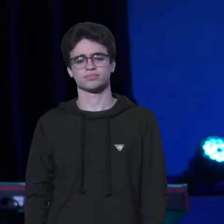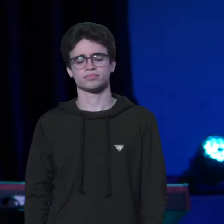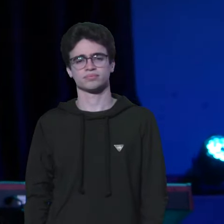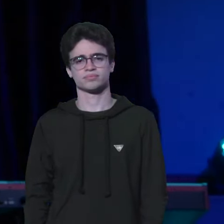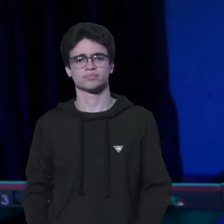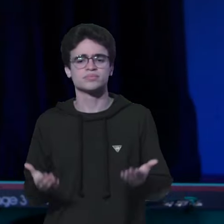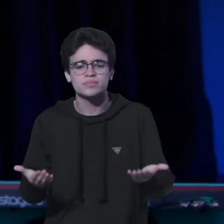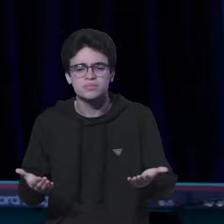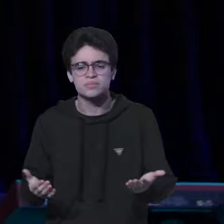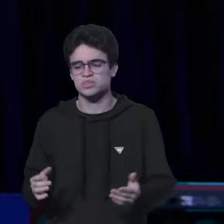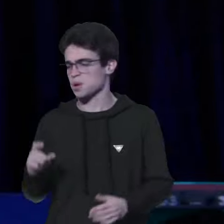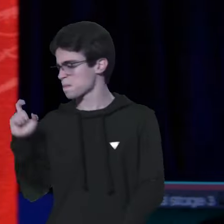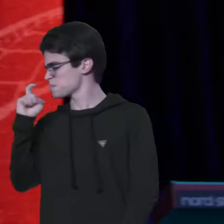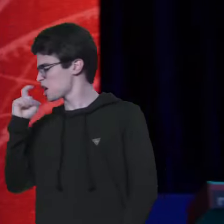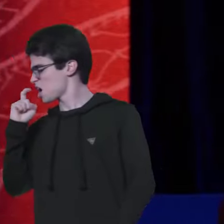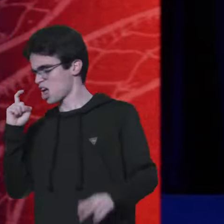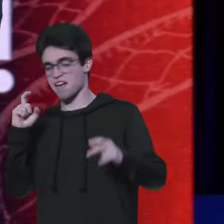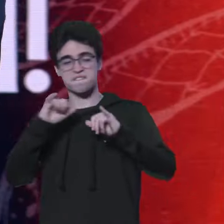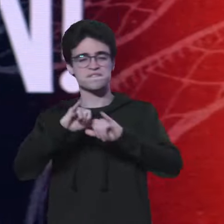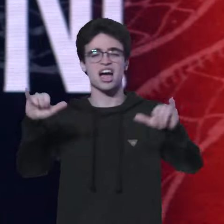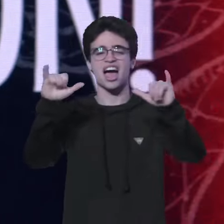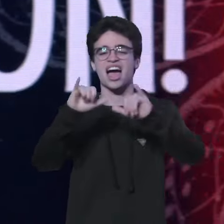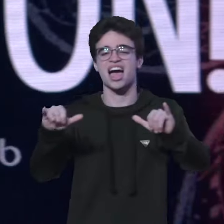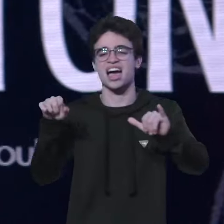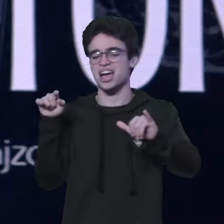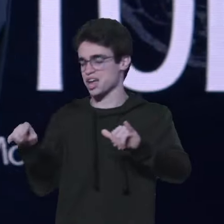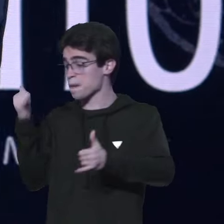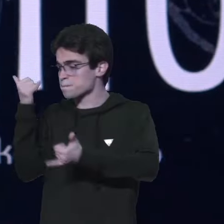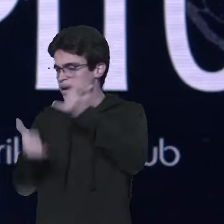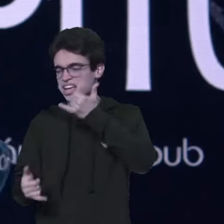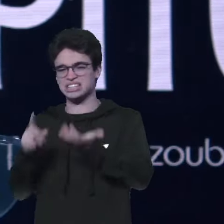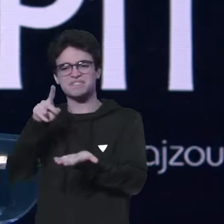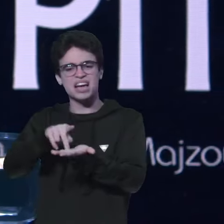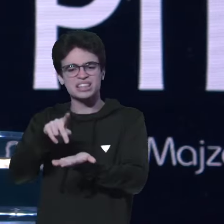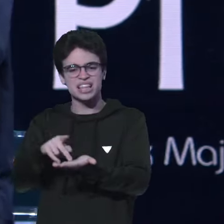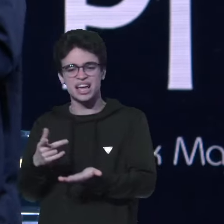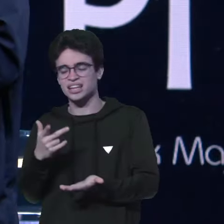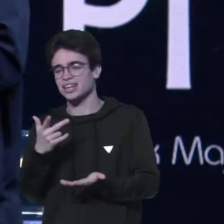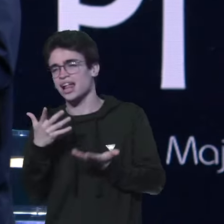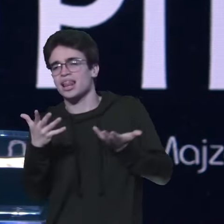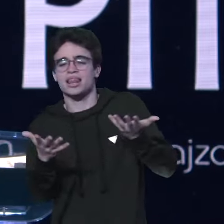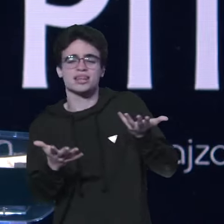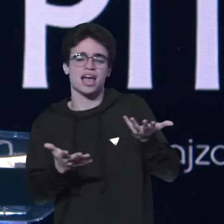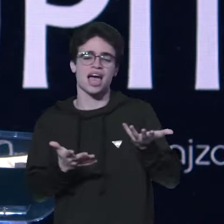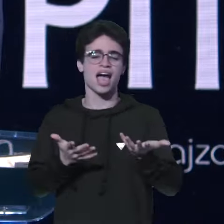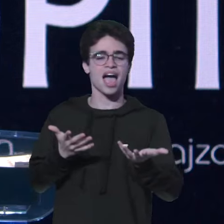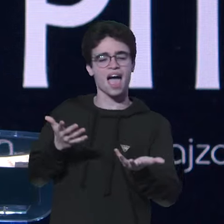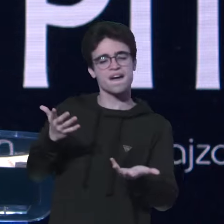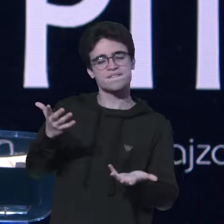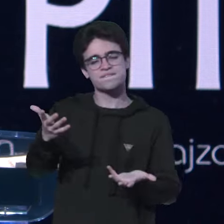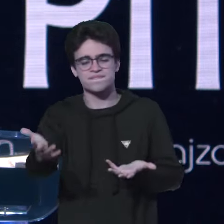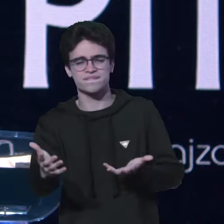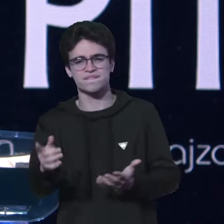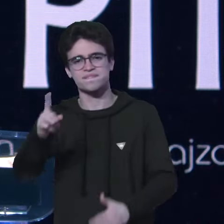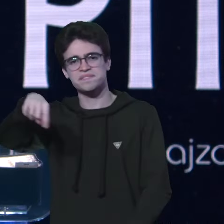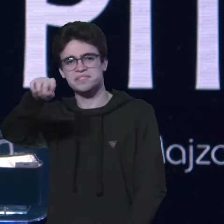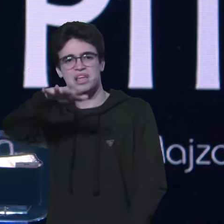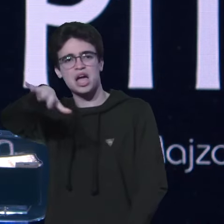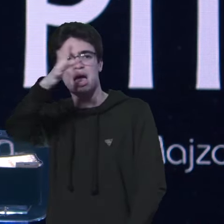Agora, pregar mentiras como se fossem verdades, com uma voz macia, com uma voz